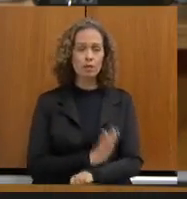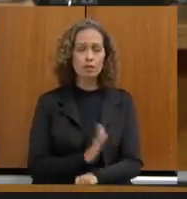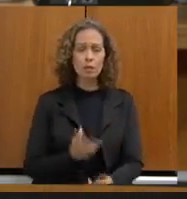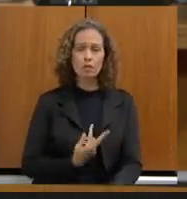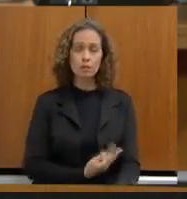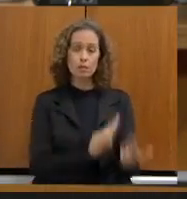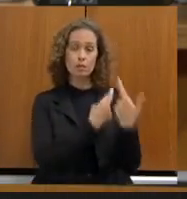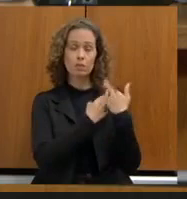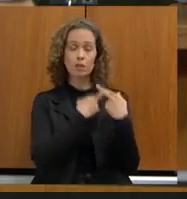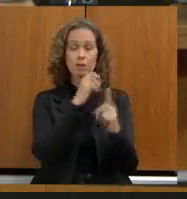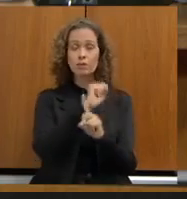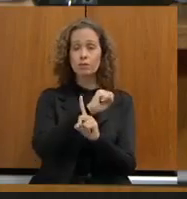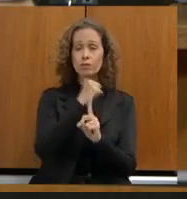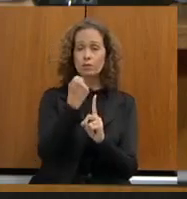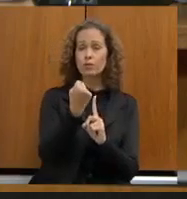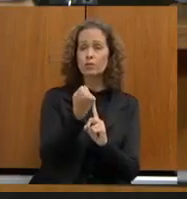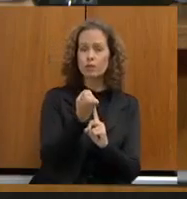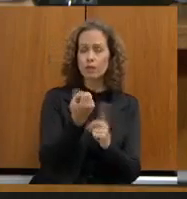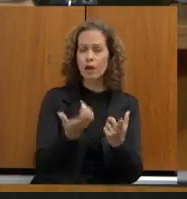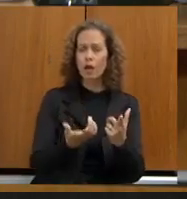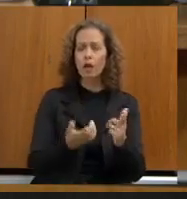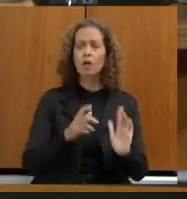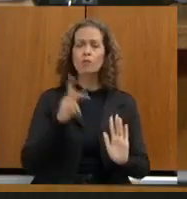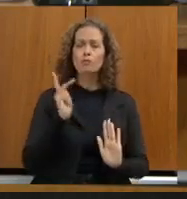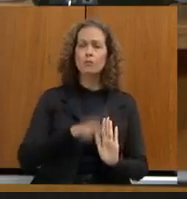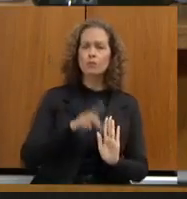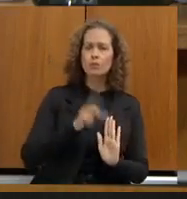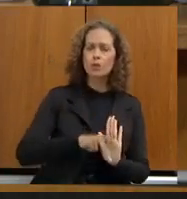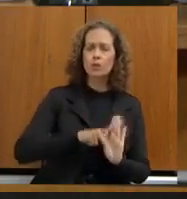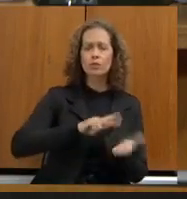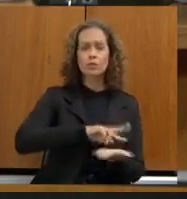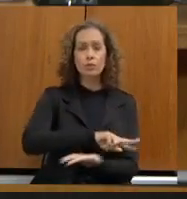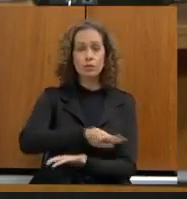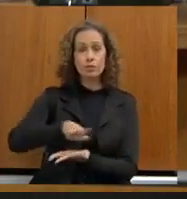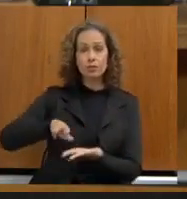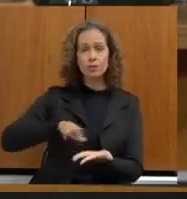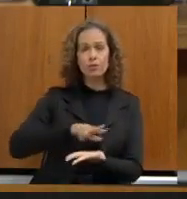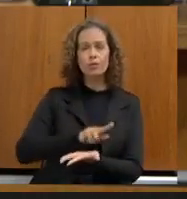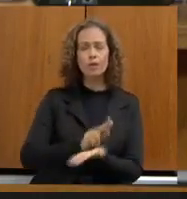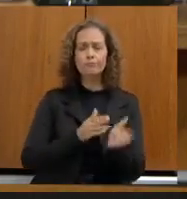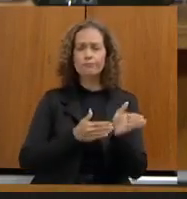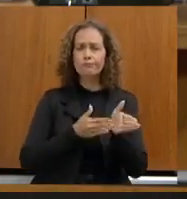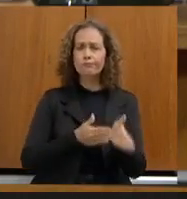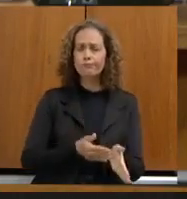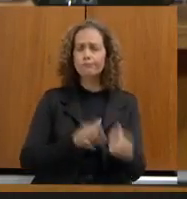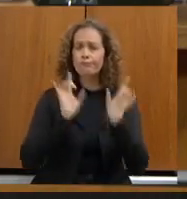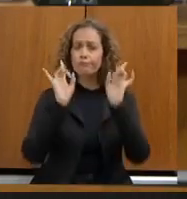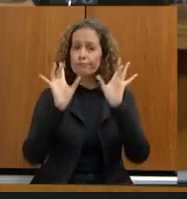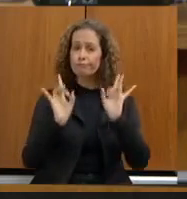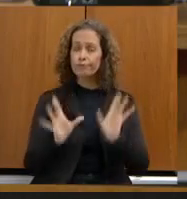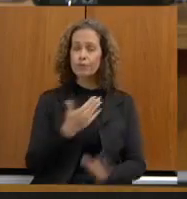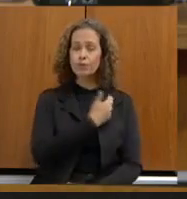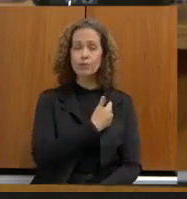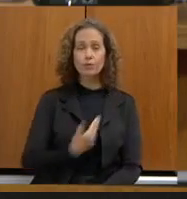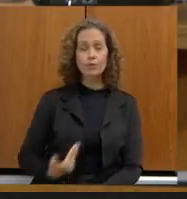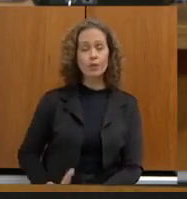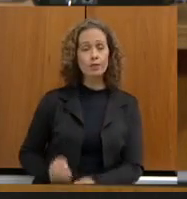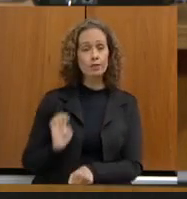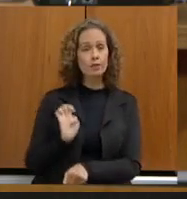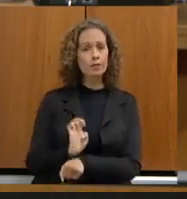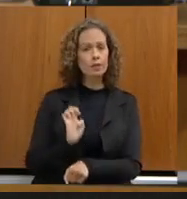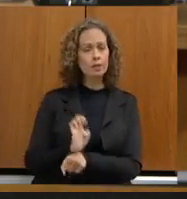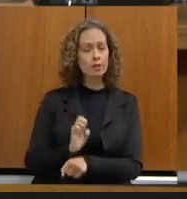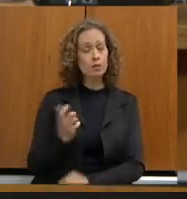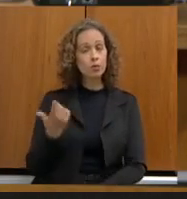responsabilidade social projetos de acompanhamento esse especial pelo governo do estado entre outras